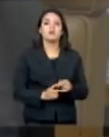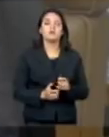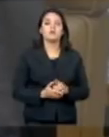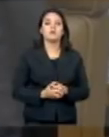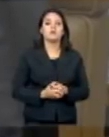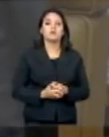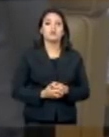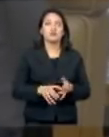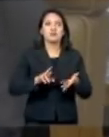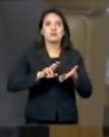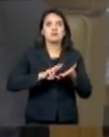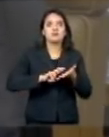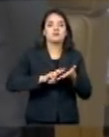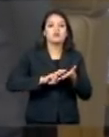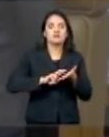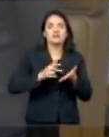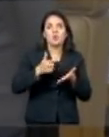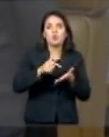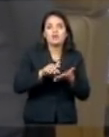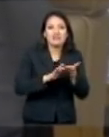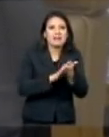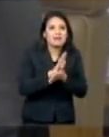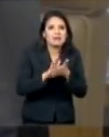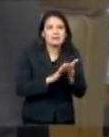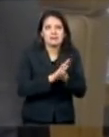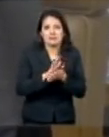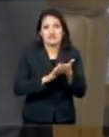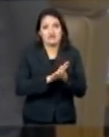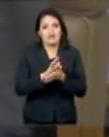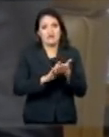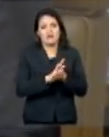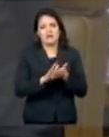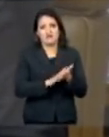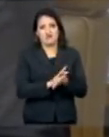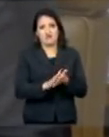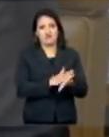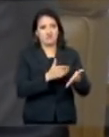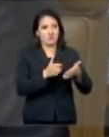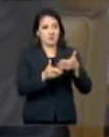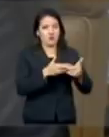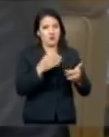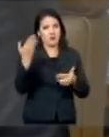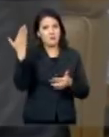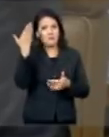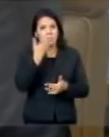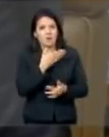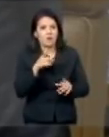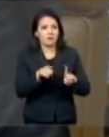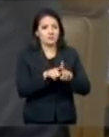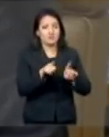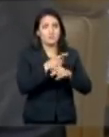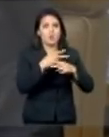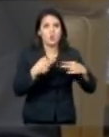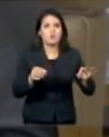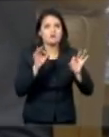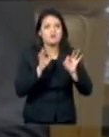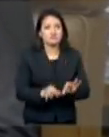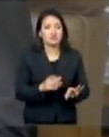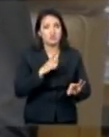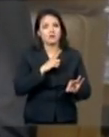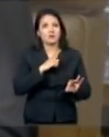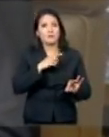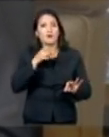sozinha qualquer efeito concreto em relação à própria invalidação da anistia concedida